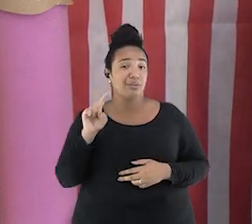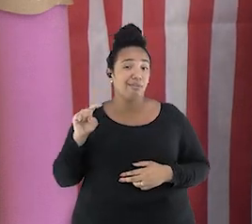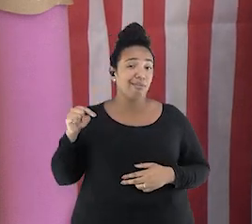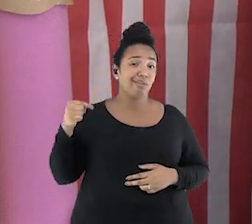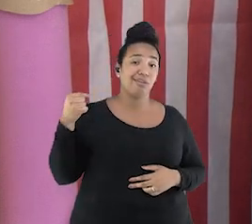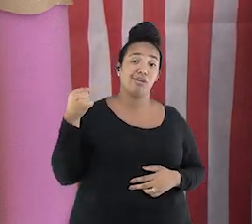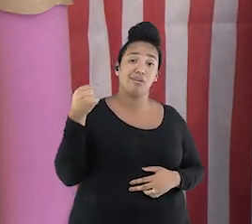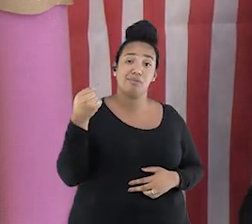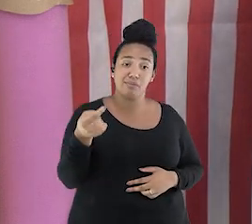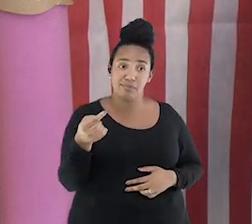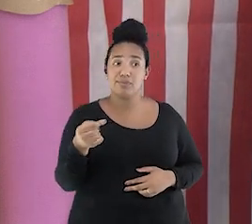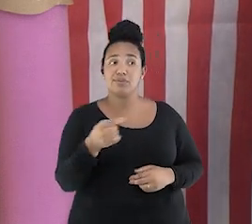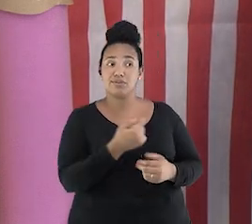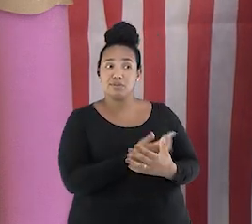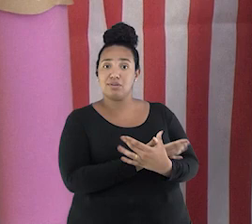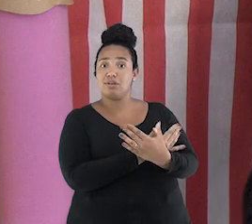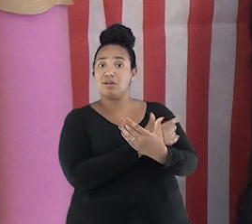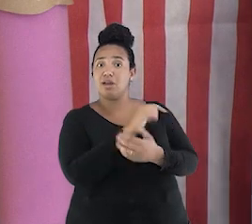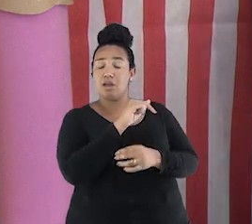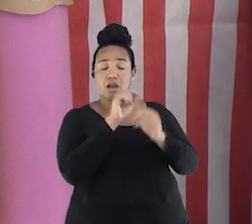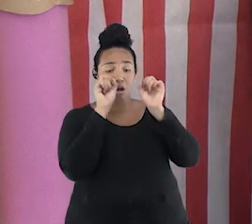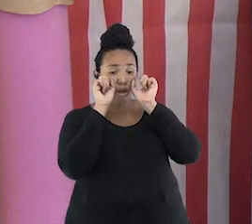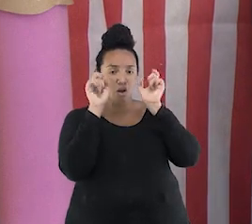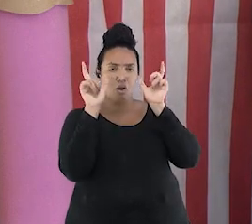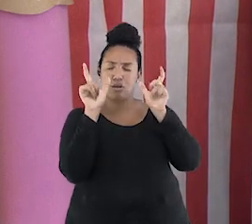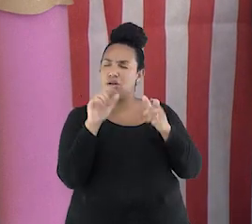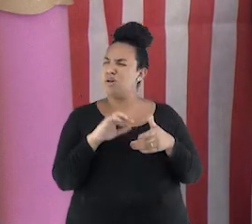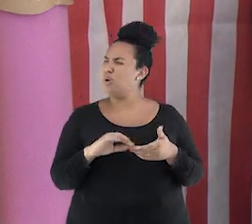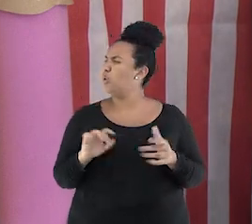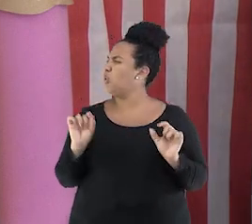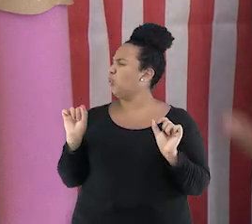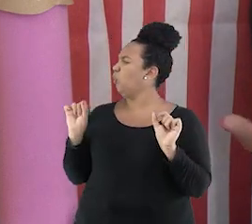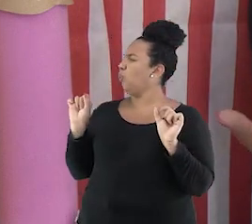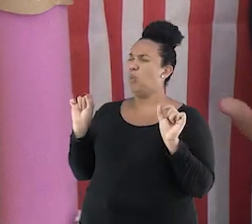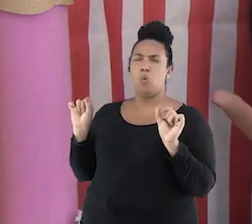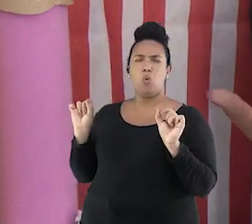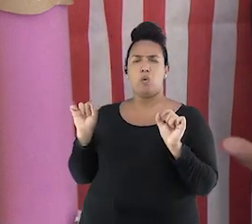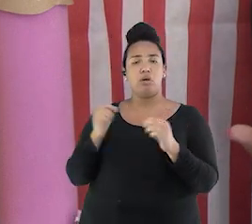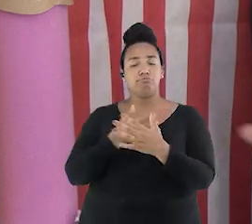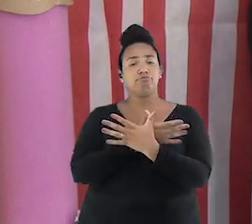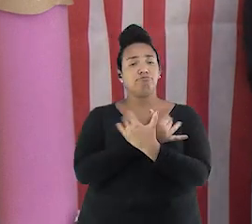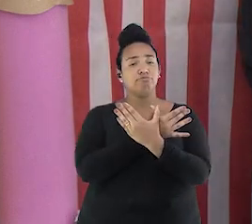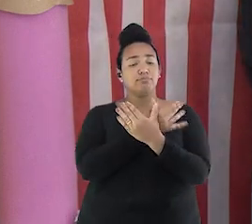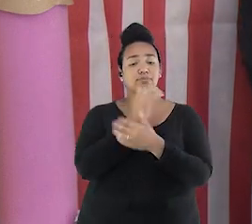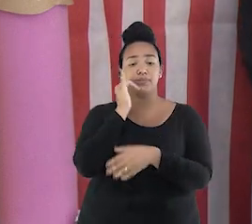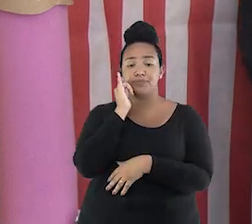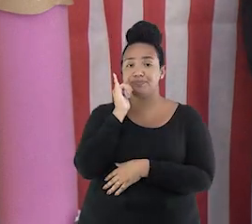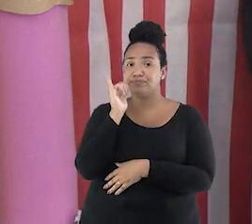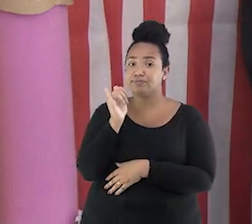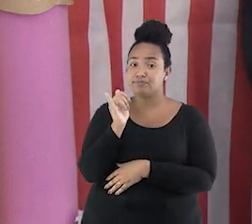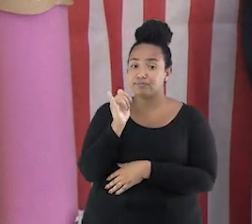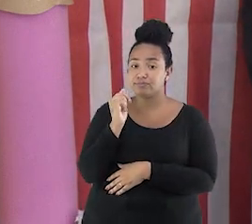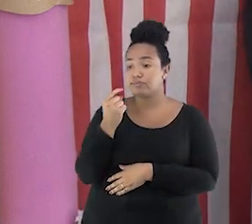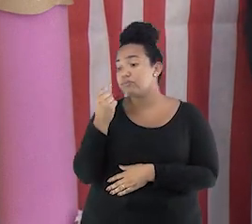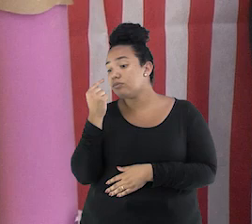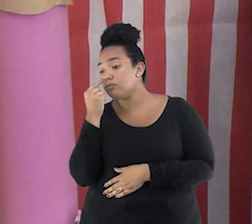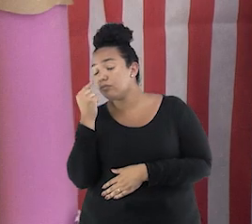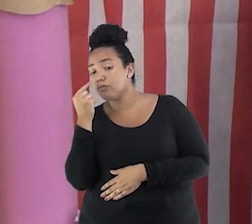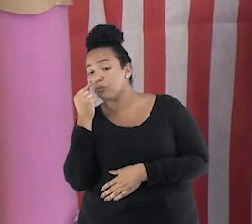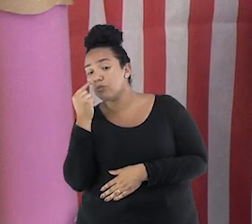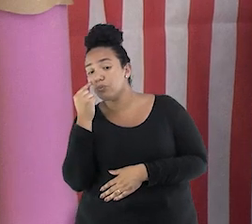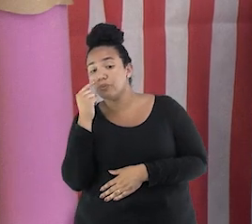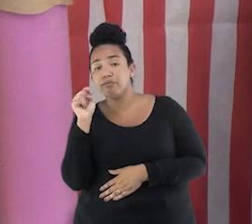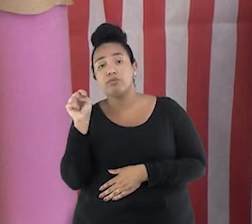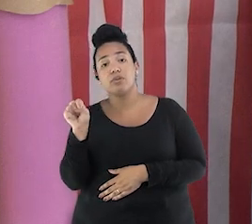dia, quando acordou. O que será isso? A libélula disse e foi espiar